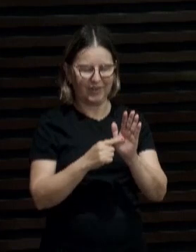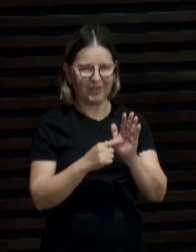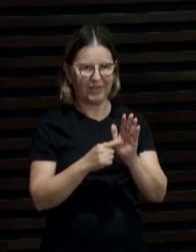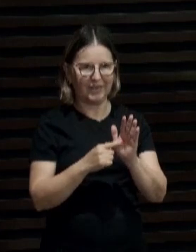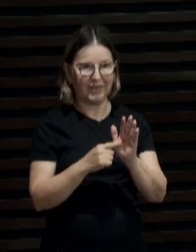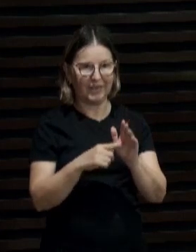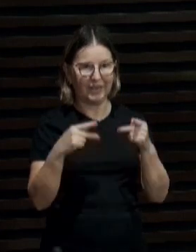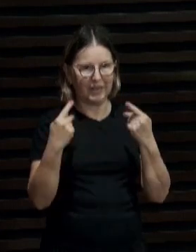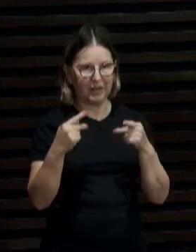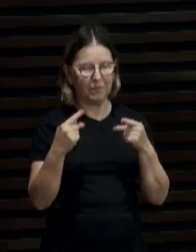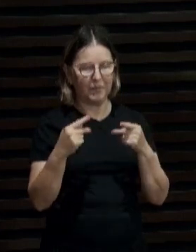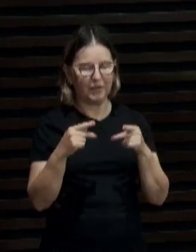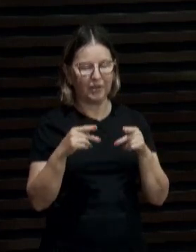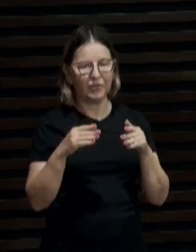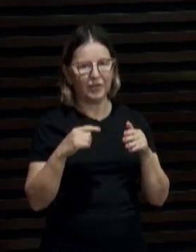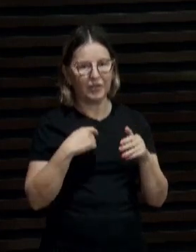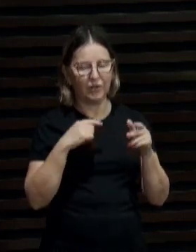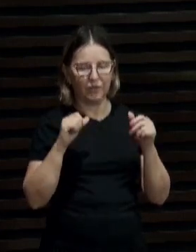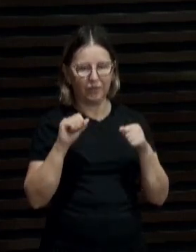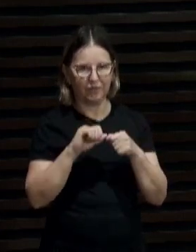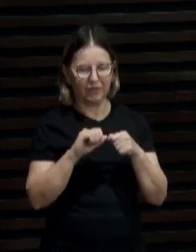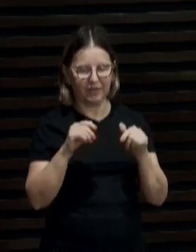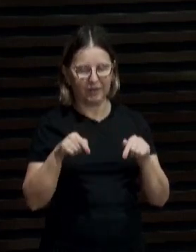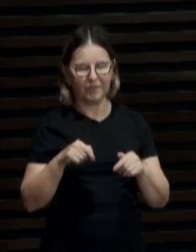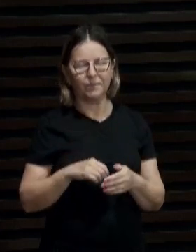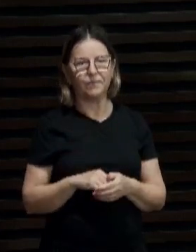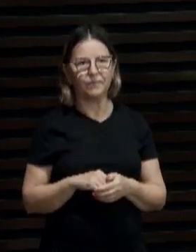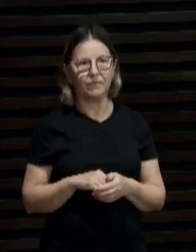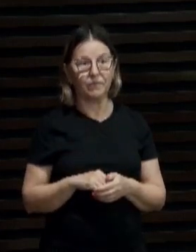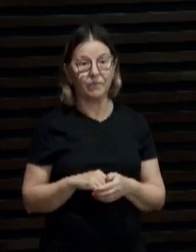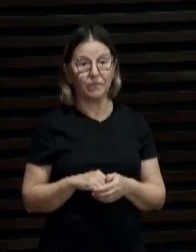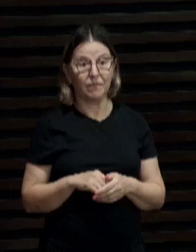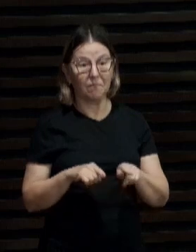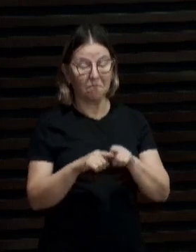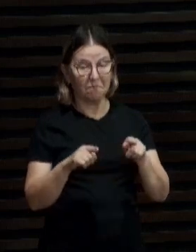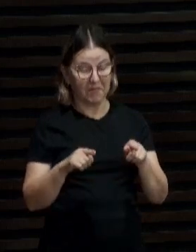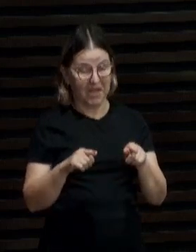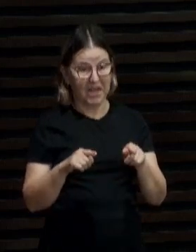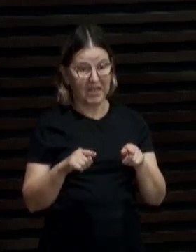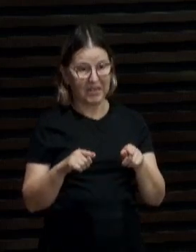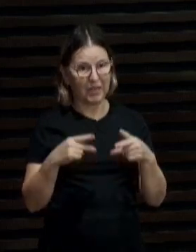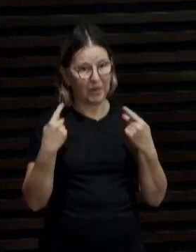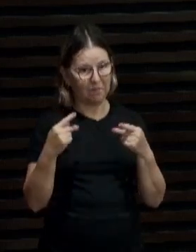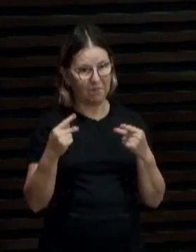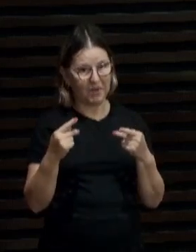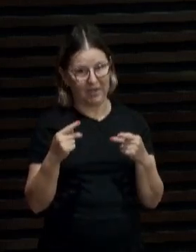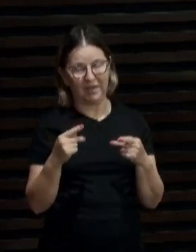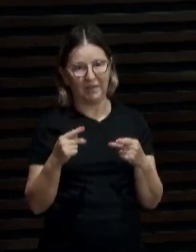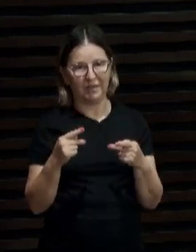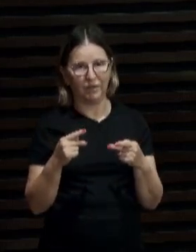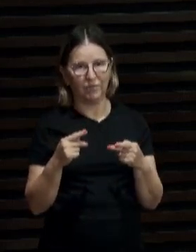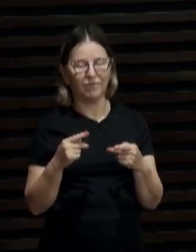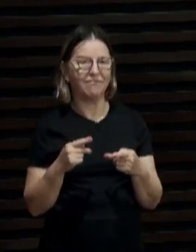uma situação em que não pôde ser transmitido na internet por direitos autorais, né? Mas nós vimos que houve uma